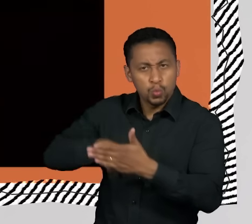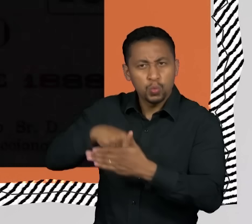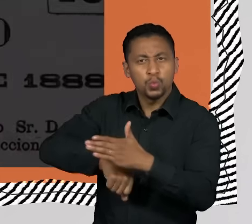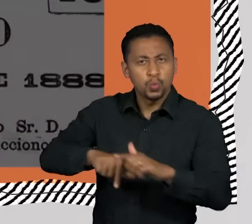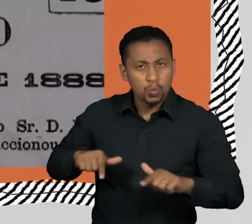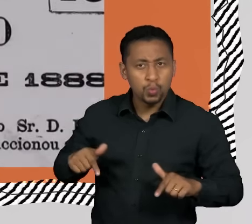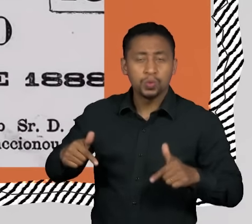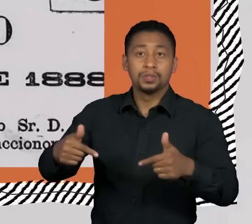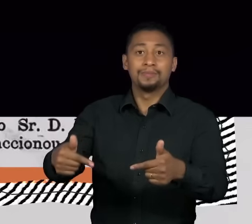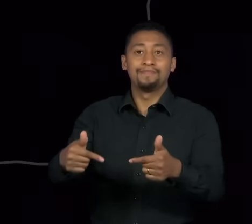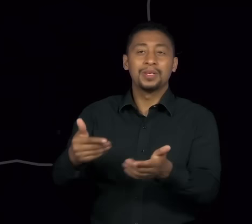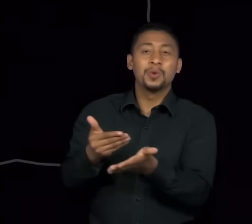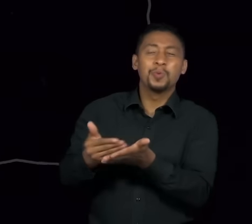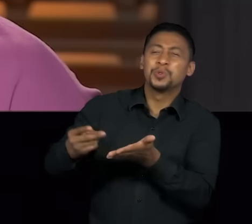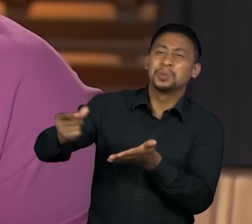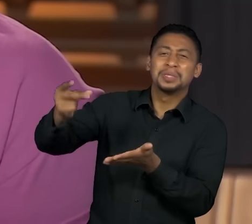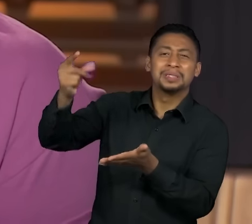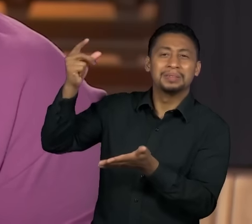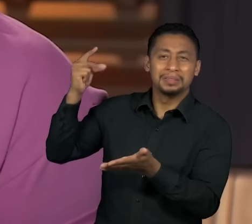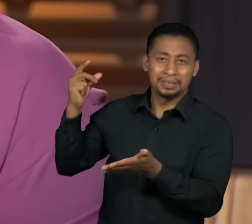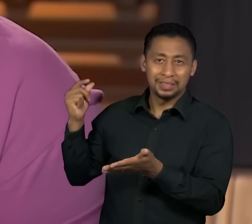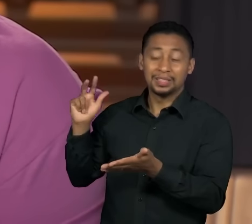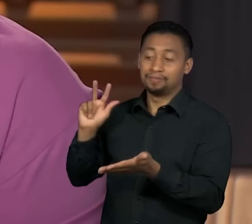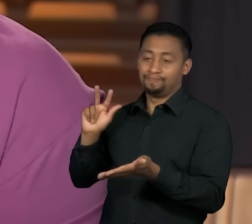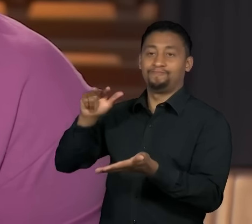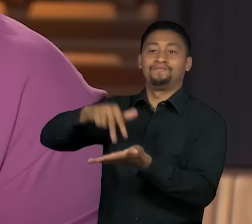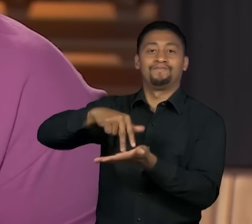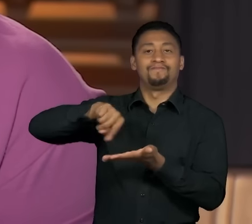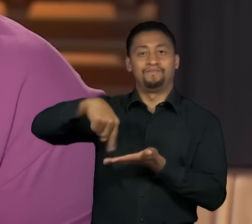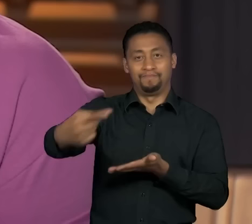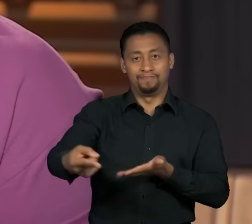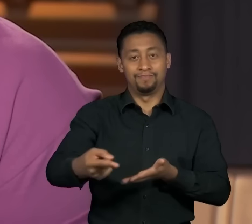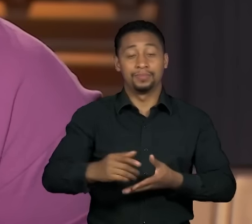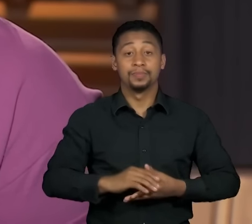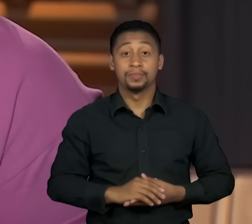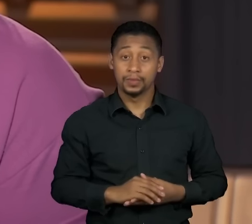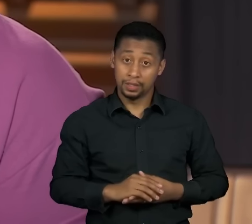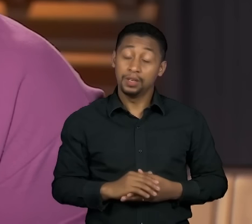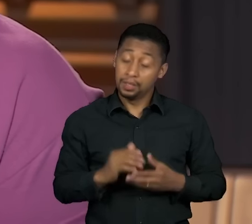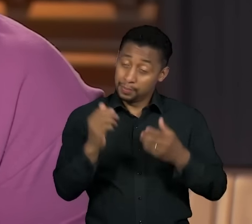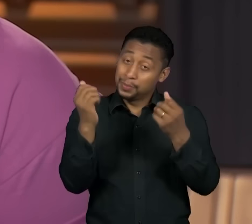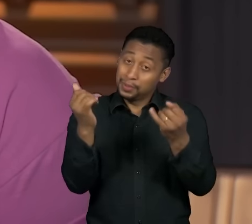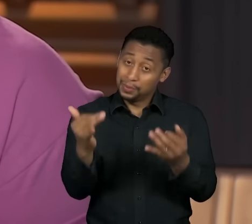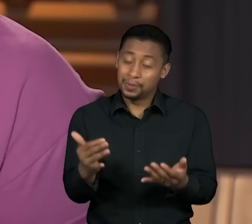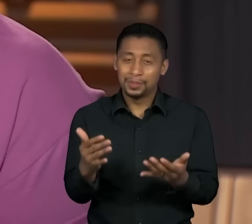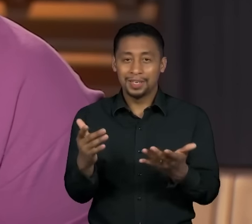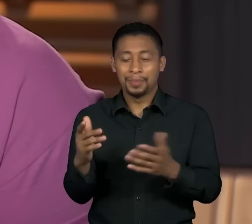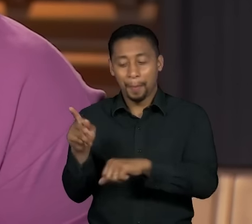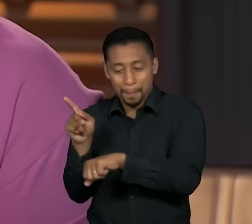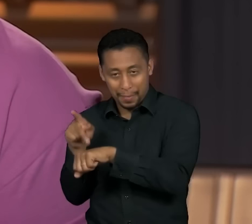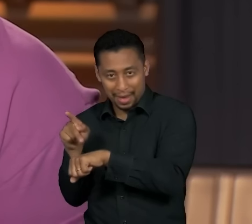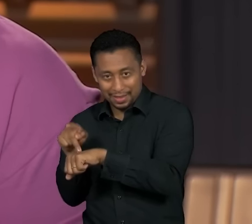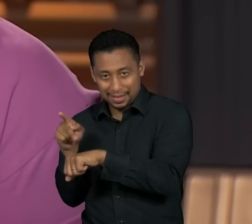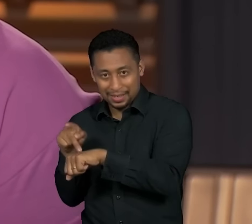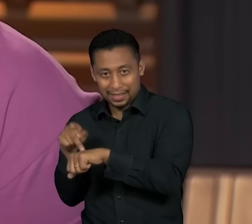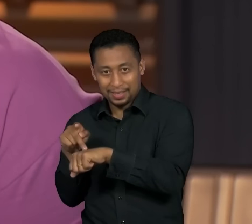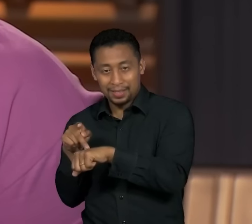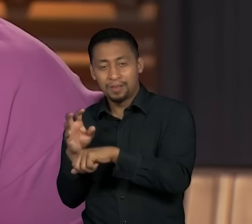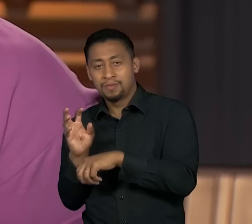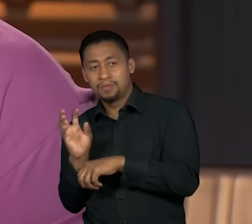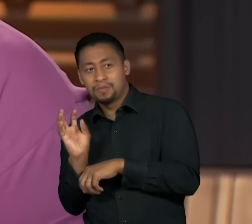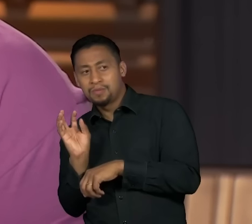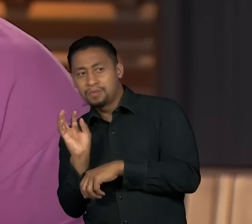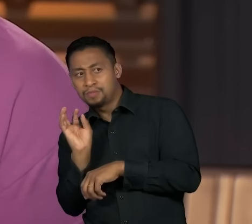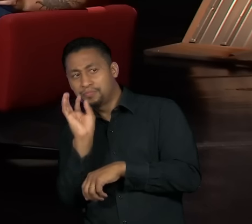tempo antes da minha chegada. Eu acho que fazer Arlindo foi jogar essa pedra Sim. para matar esse passarinho que